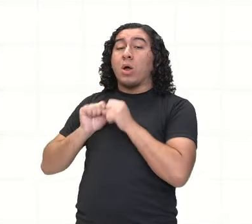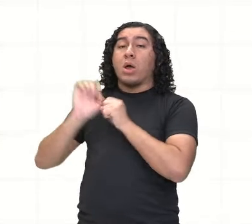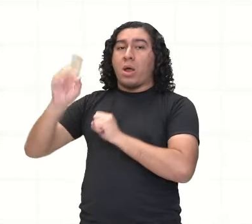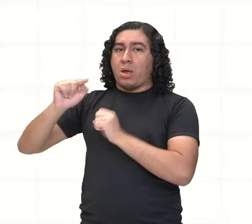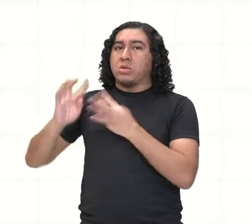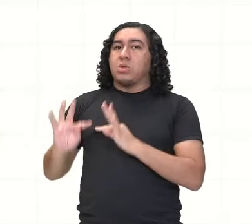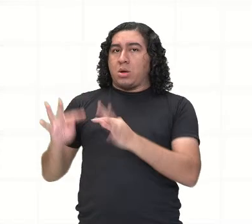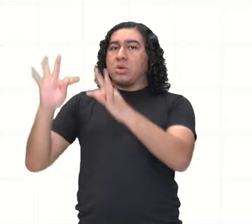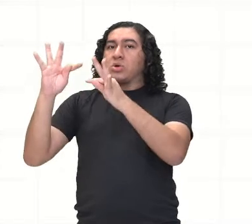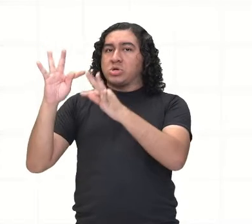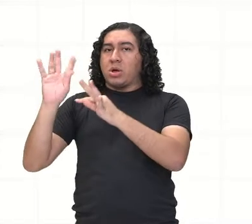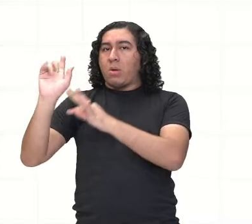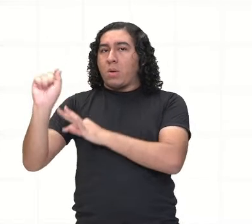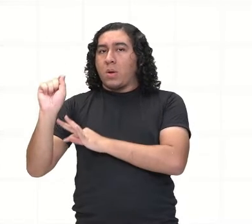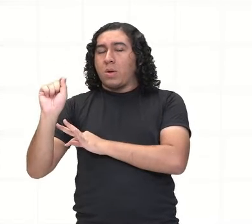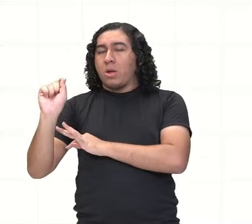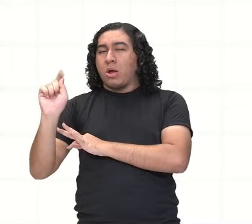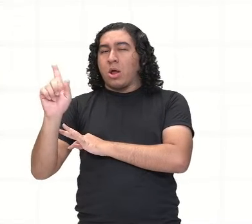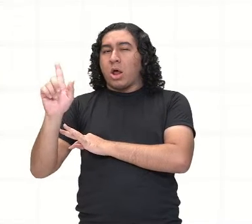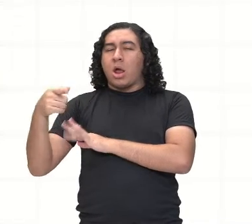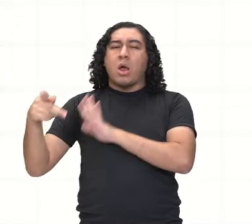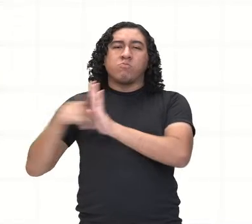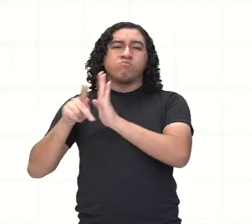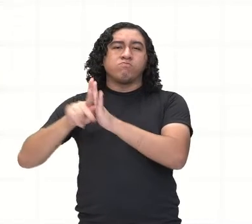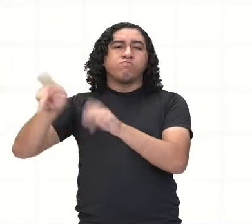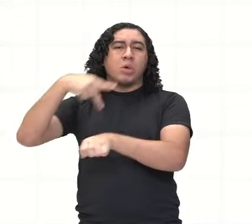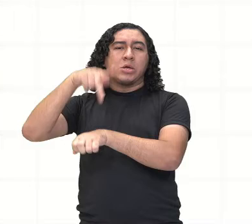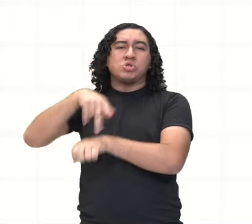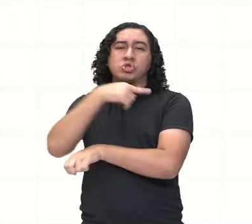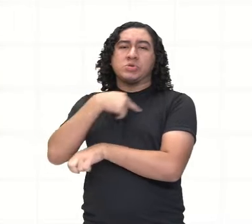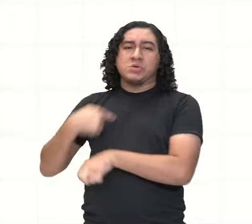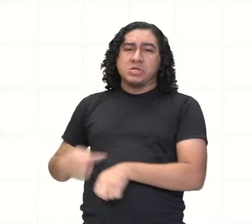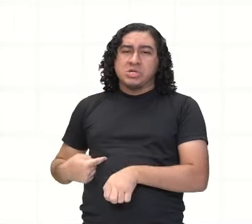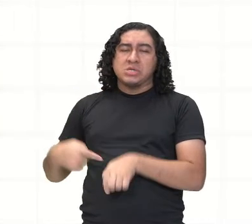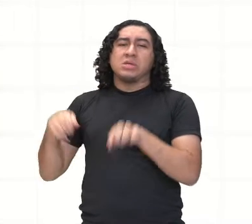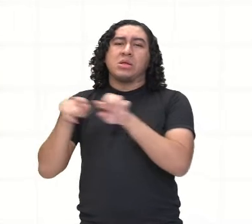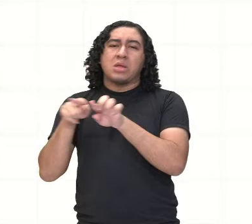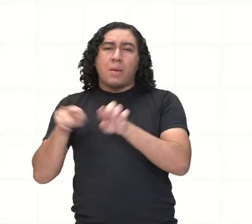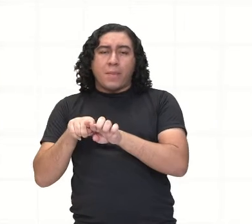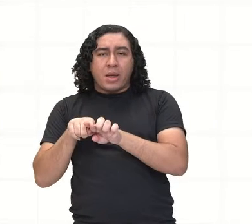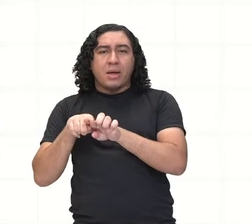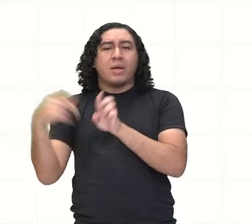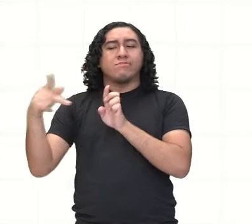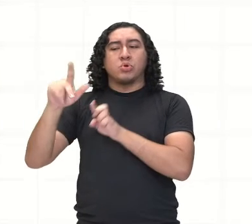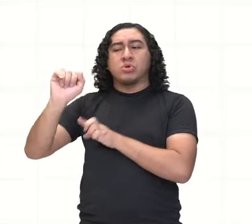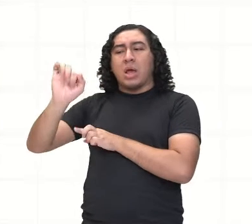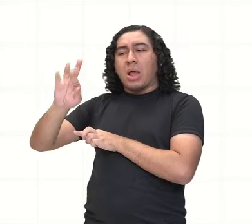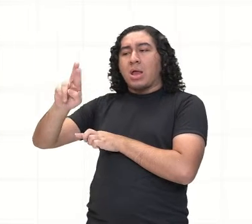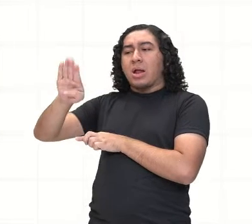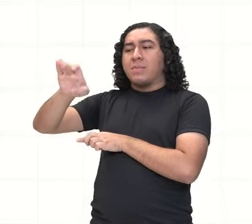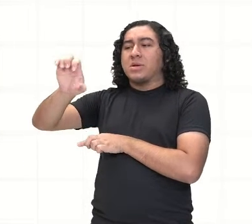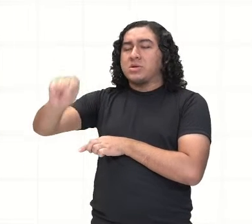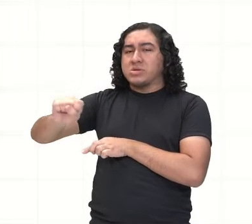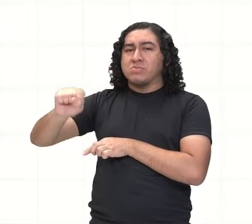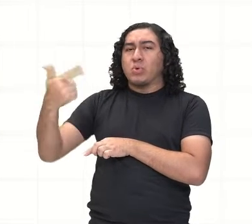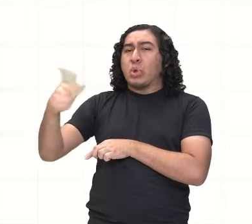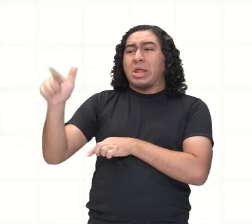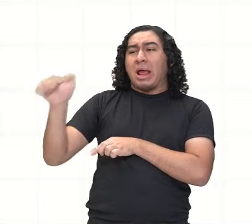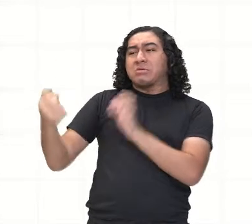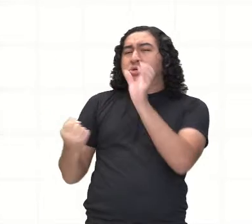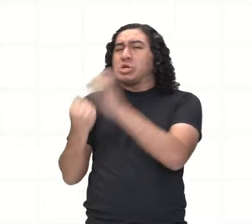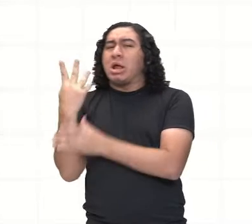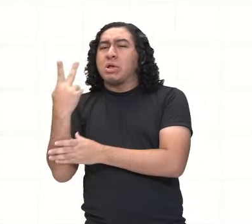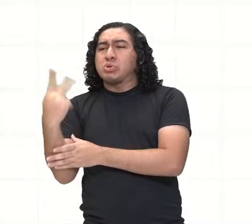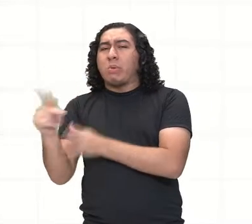tecnologias da China, dos árabes. Então, eles não vão criar ali suas próprias tecnologias também,